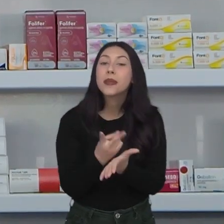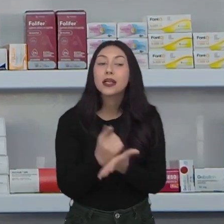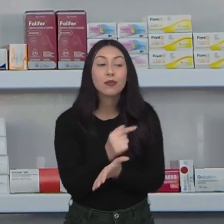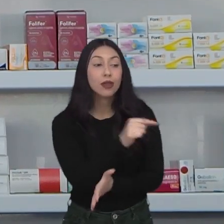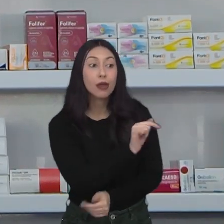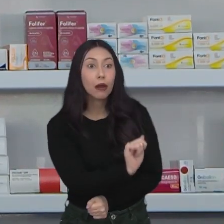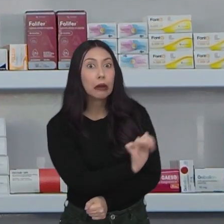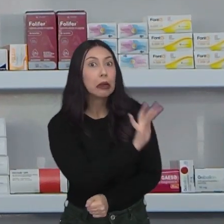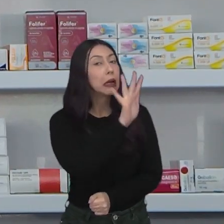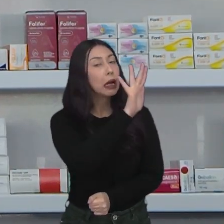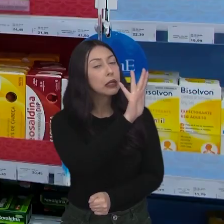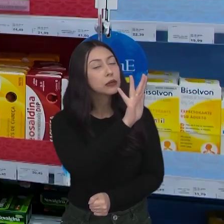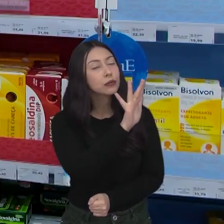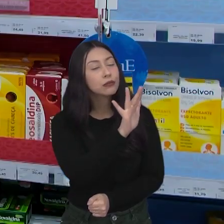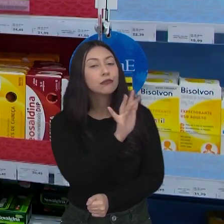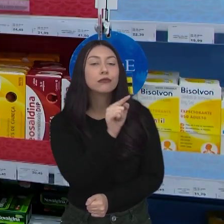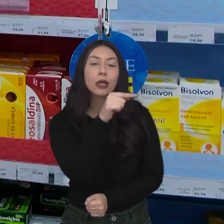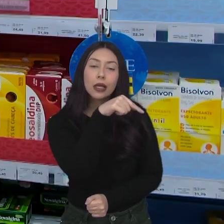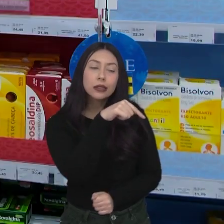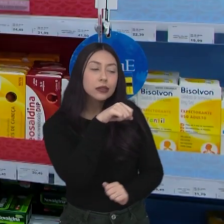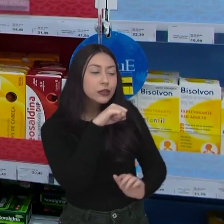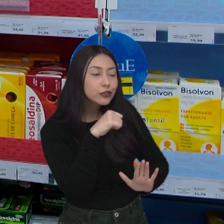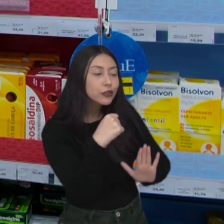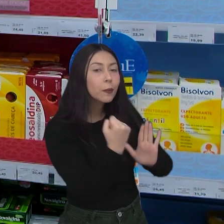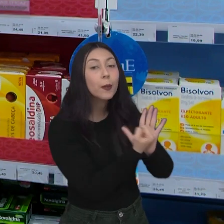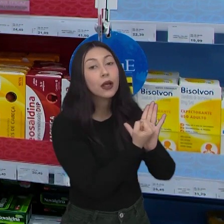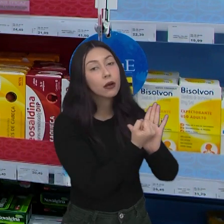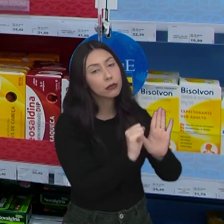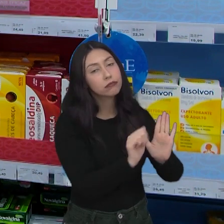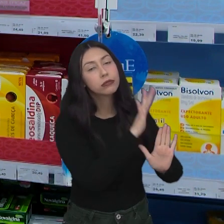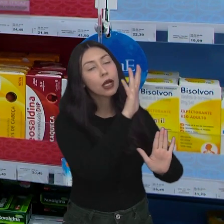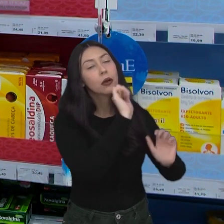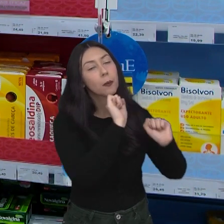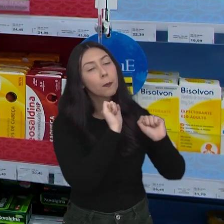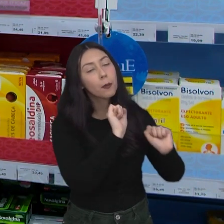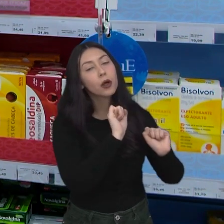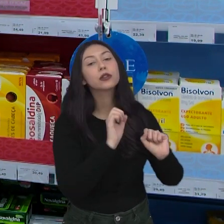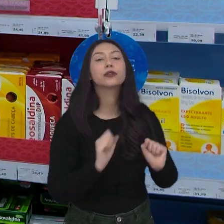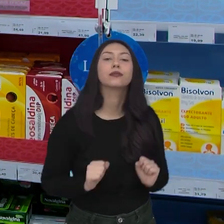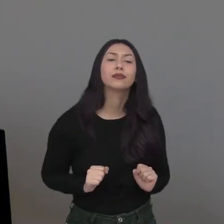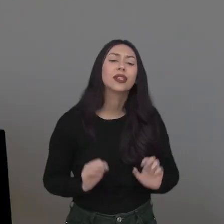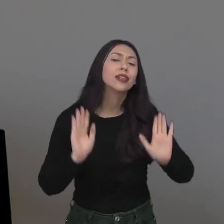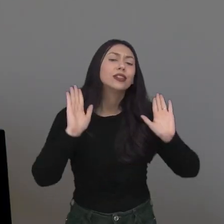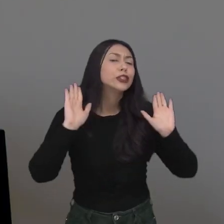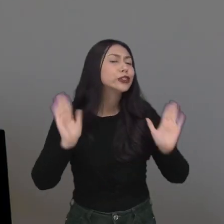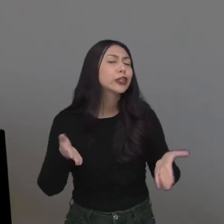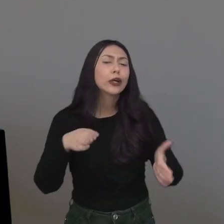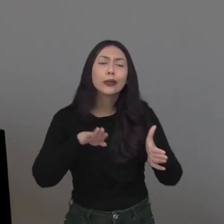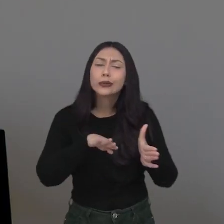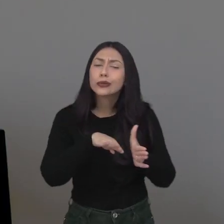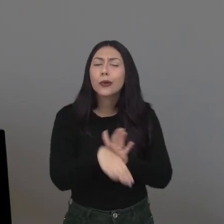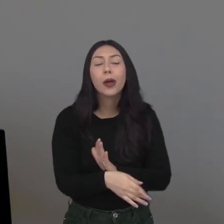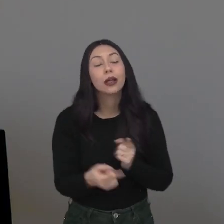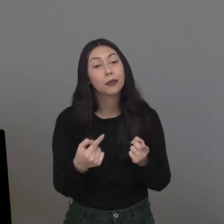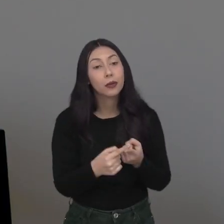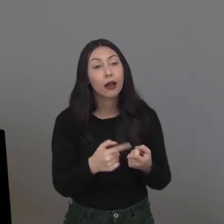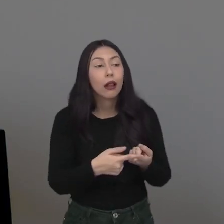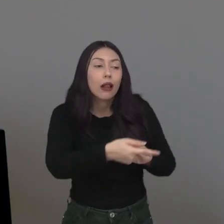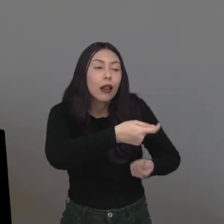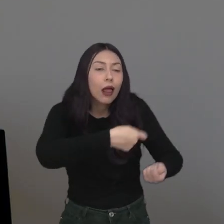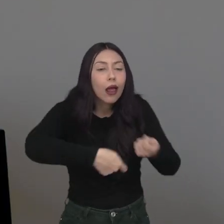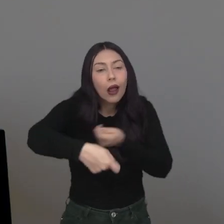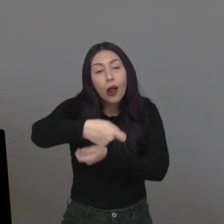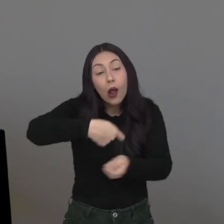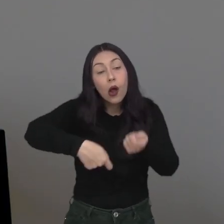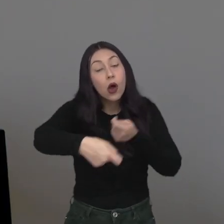mesmo que o valor seja maior, é compreensível que o remédio de referência seja mais caro. A gente vê isso com naturalidade, porque é